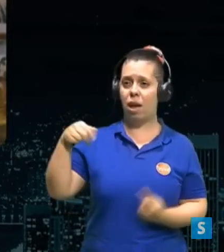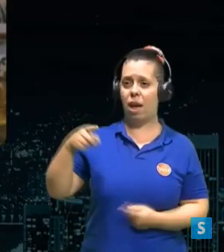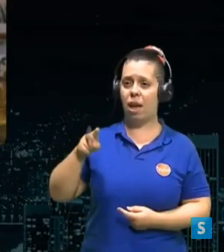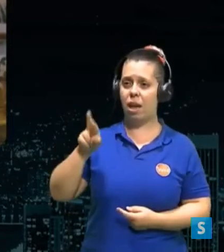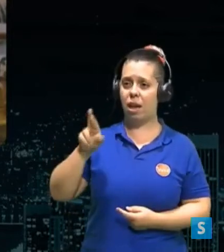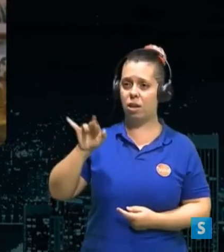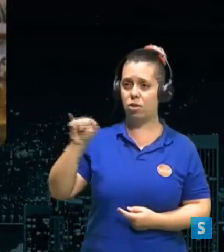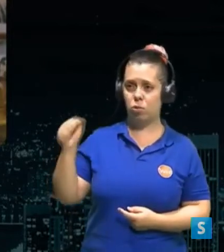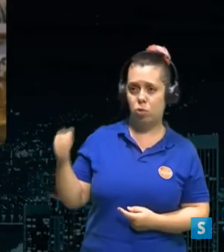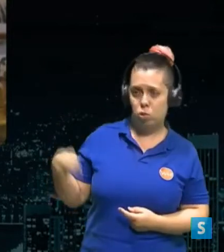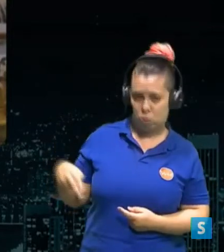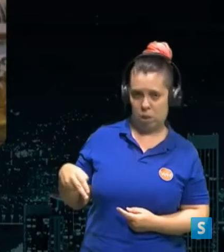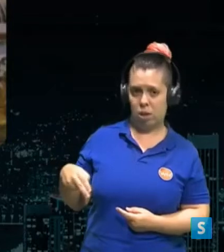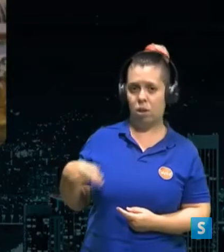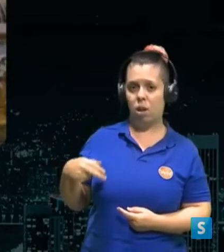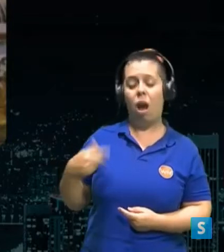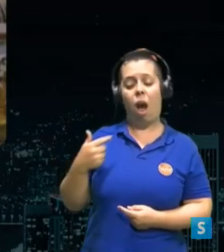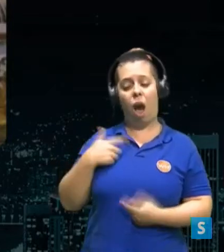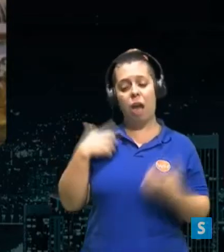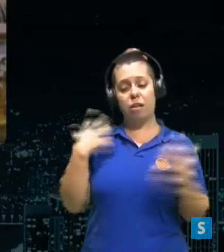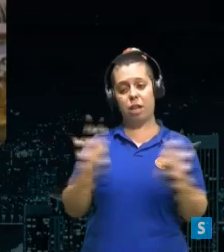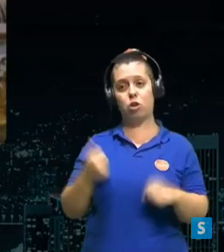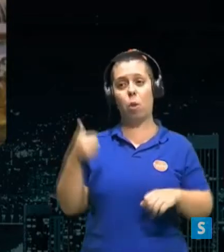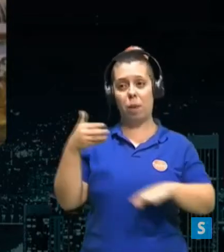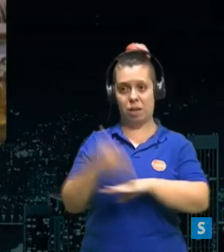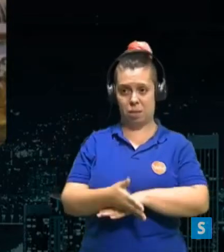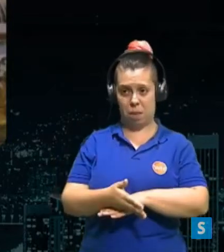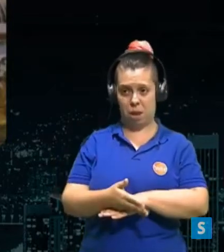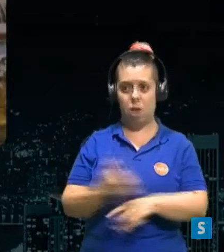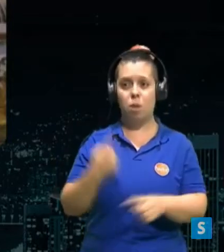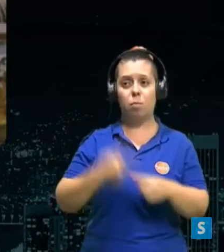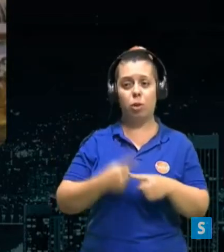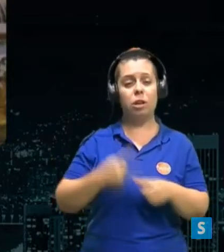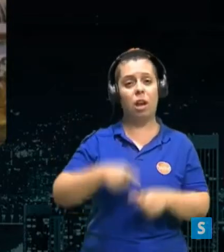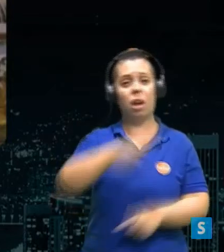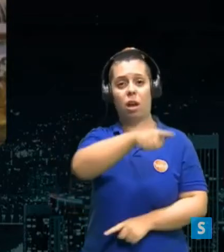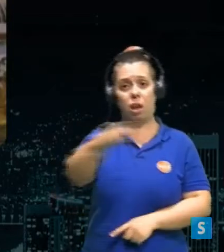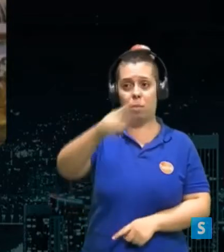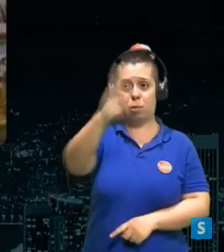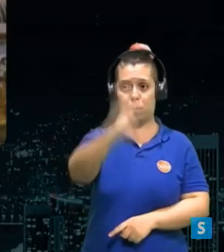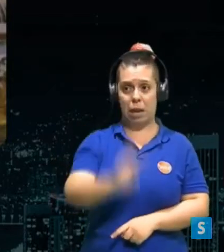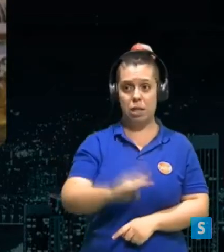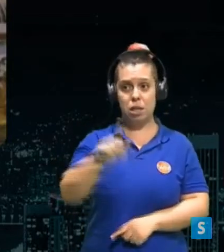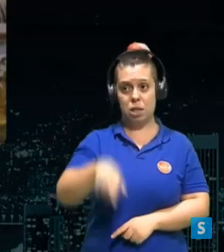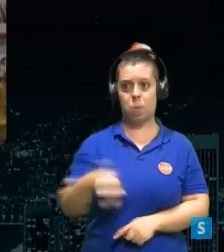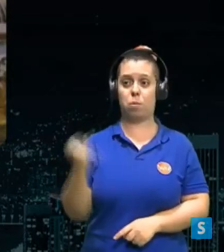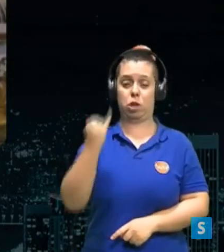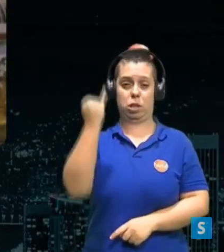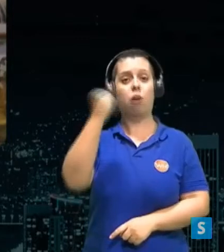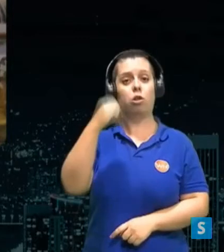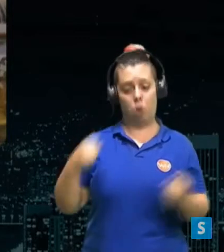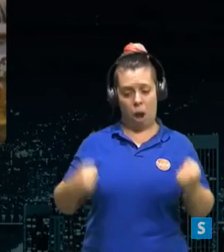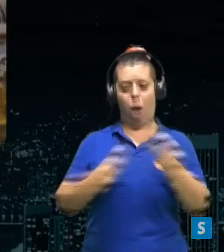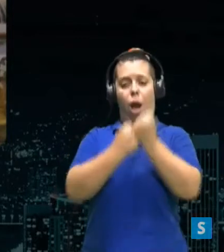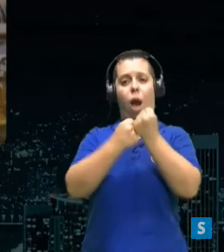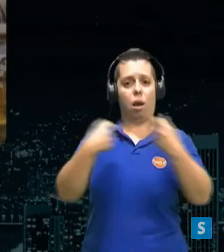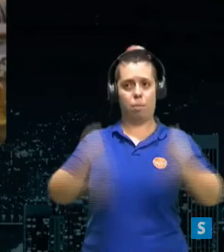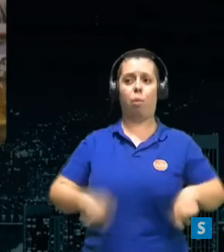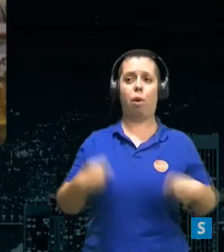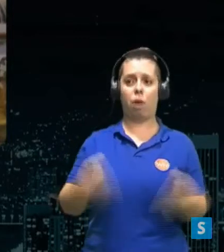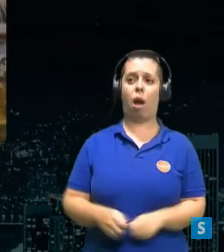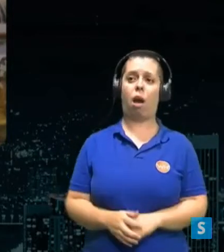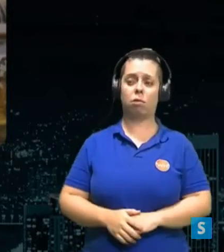decidimos a participar do painel porque é algo importante para o Brasil e e a gente precisa apoiar é isso